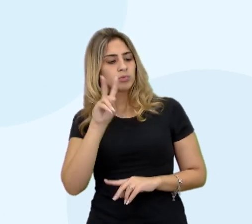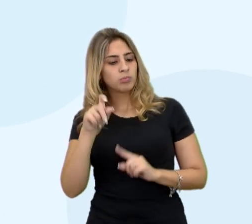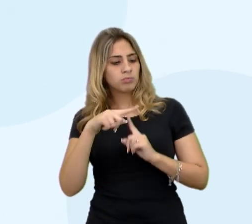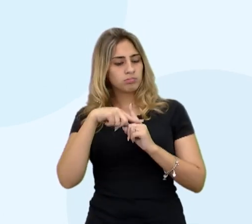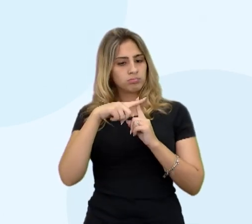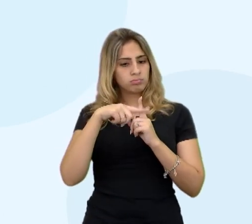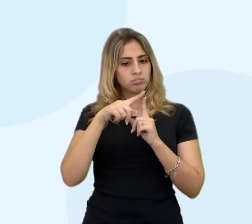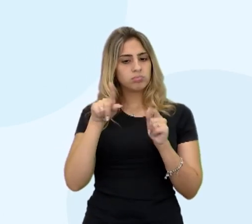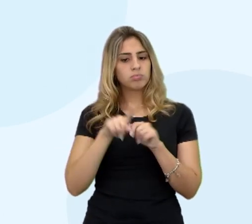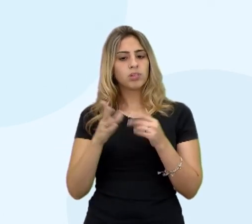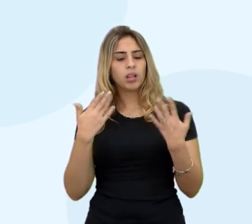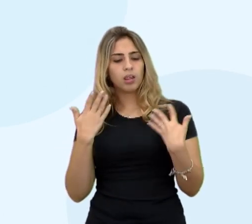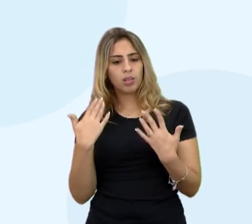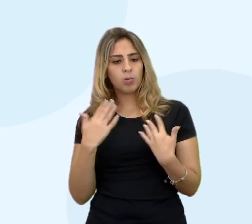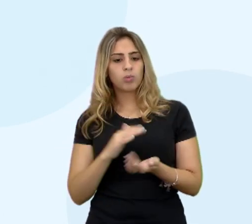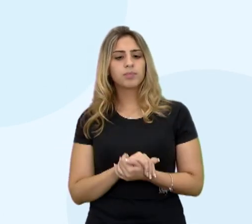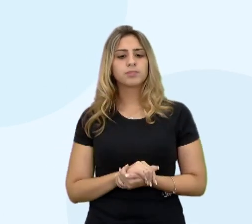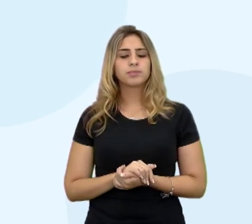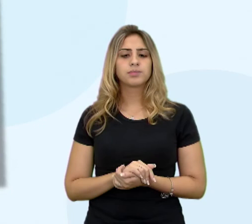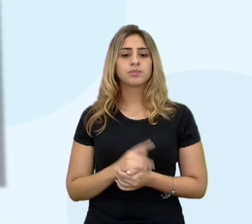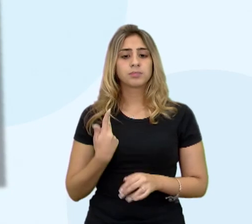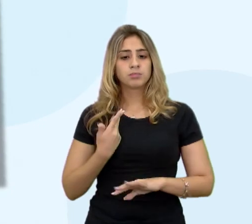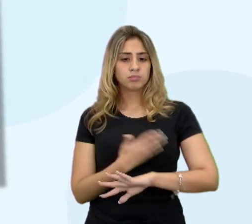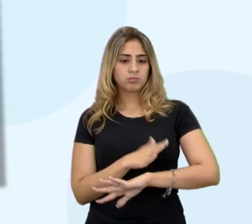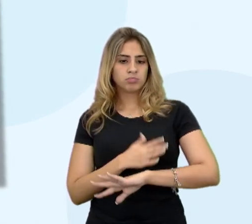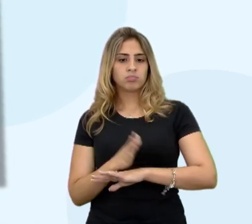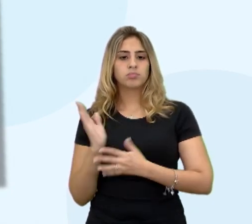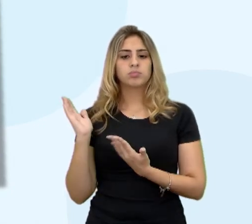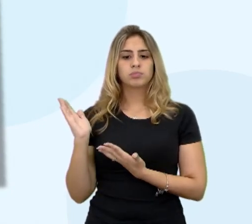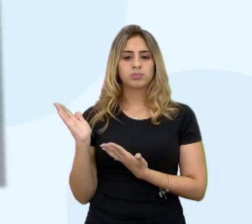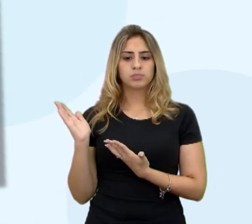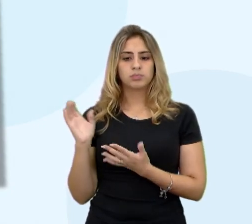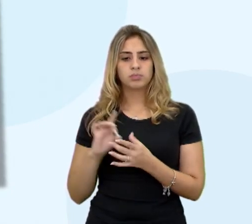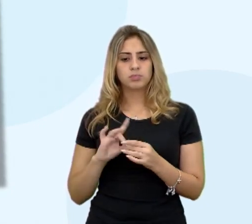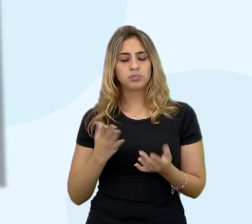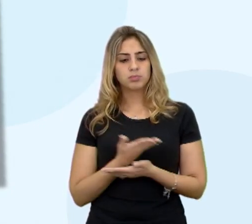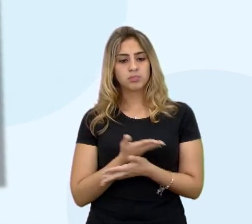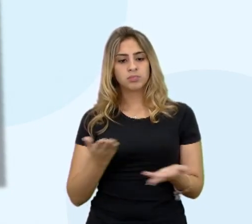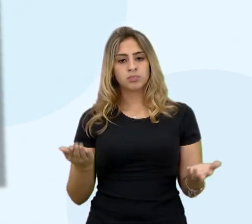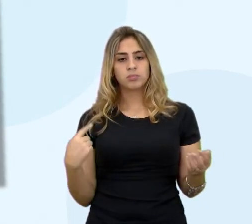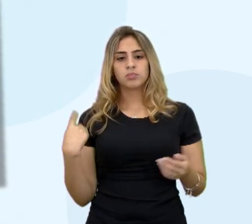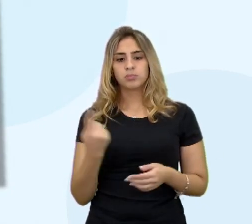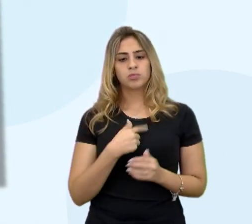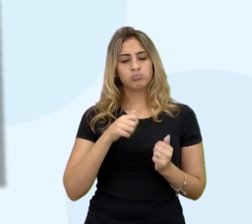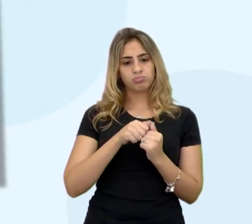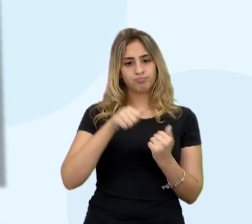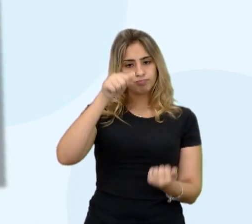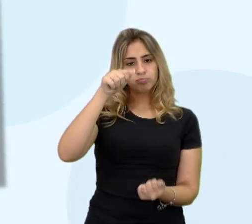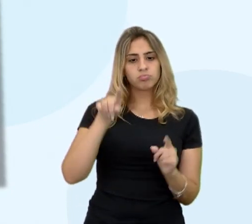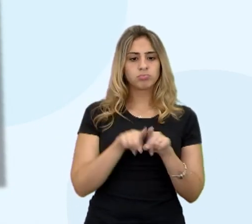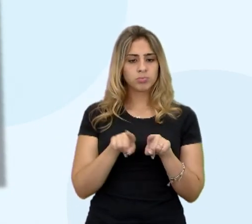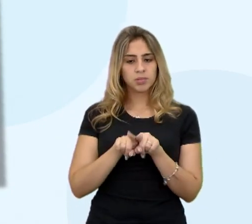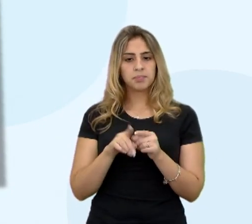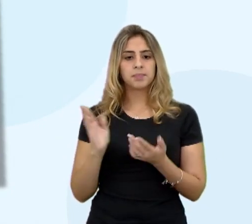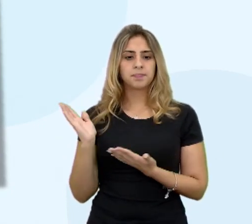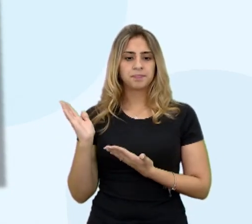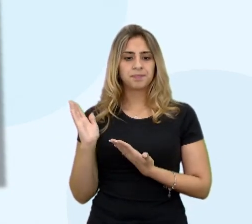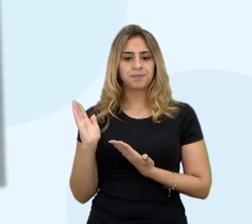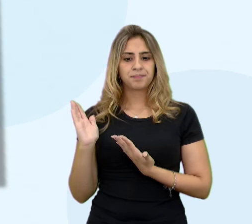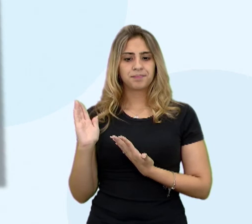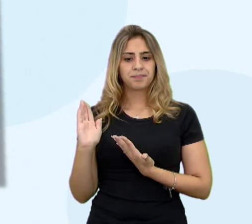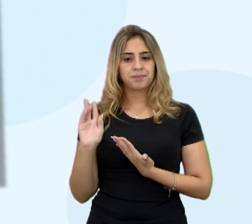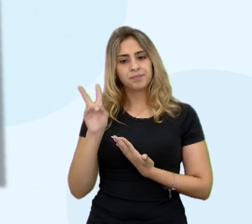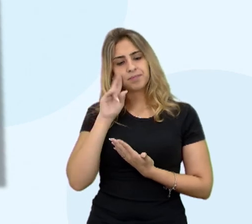temperatura, sobre calor específico, mais alguns exercícios desses. Deixando para vocês aqui o nosso mural, lembrando que a gente fez